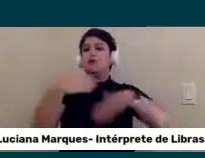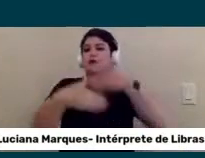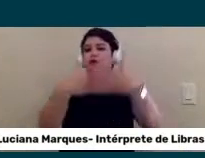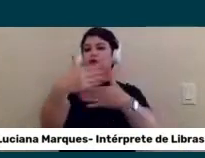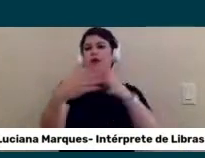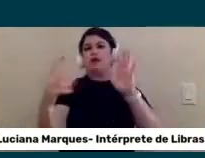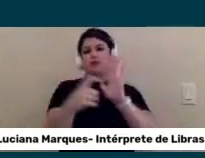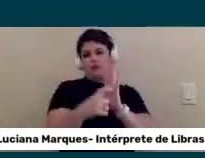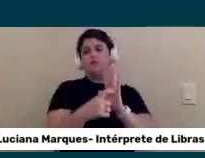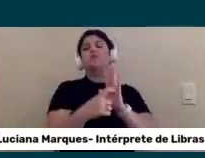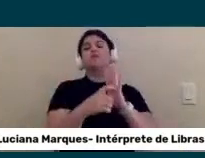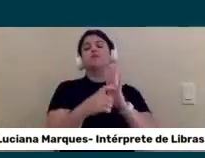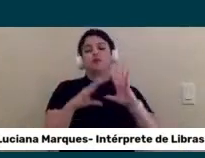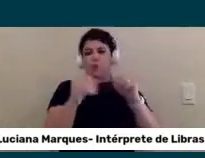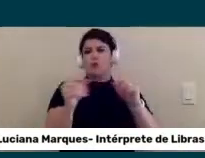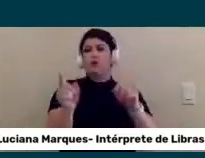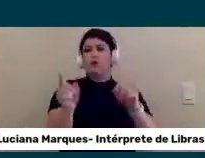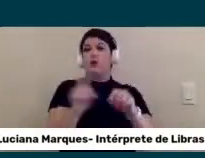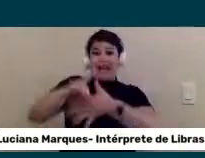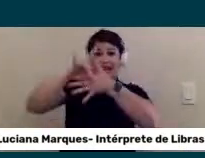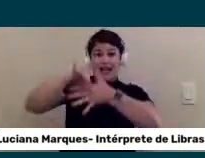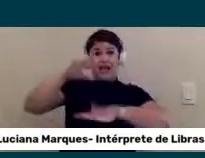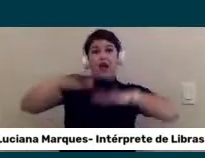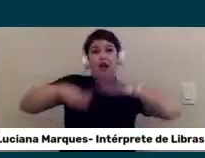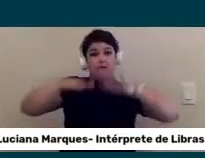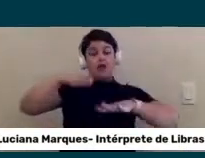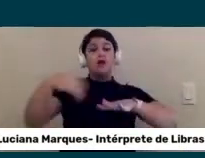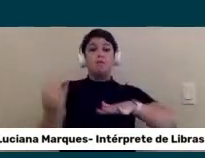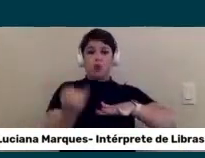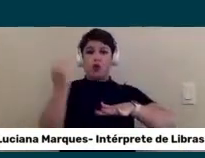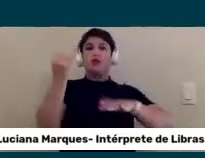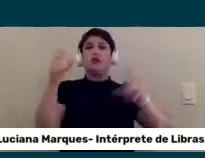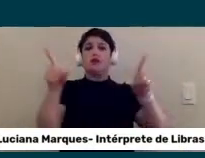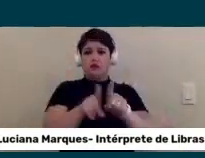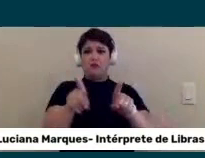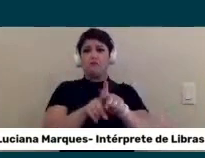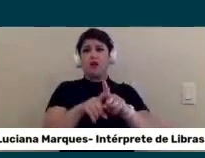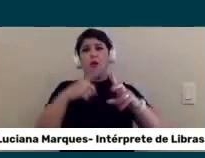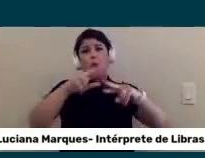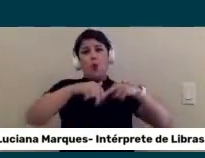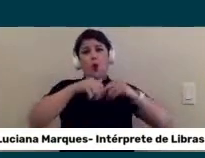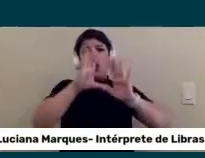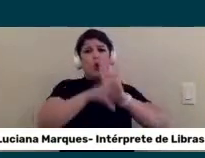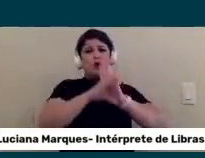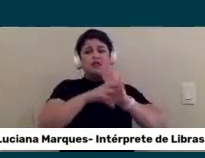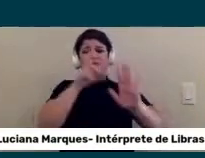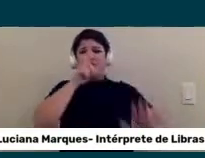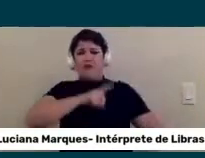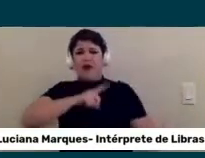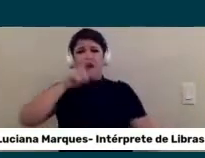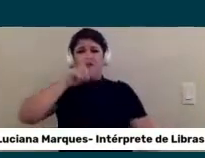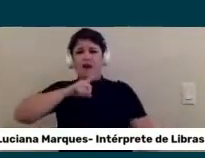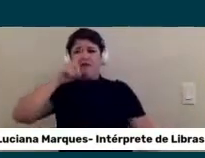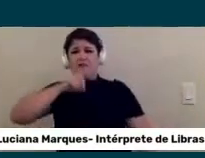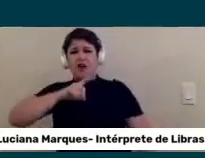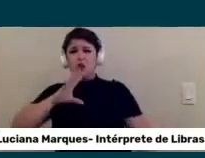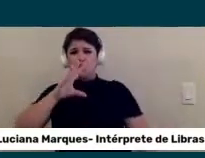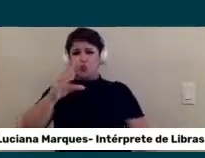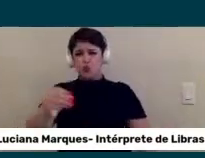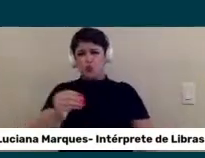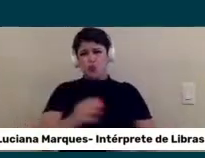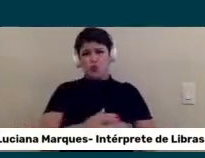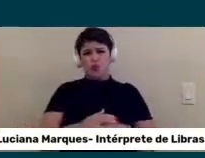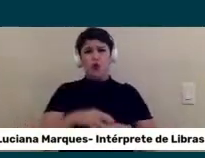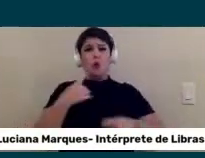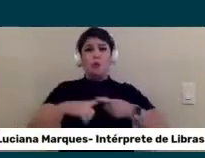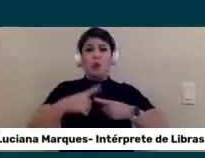A liderança, muitas vezes, tem conceitos errados, conceitos de